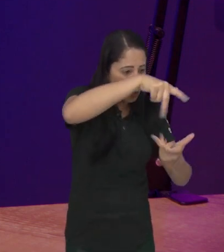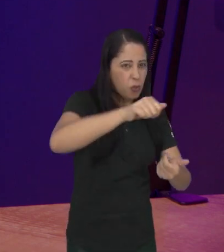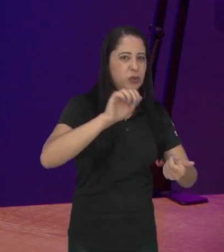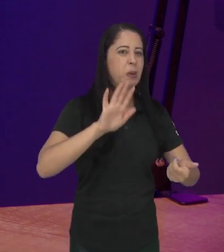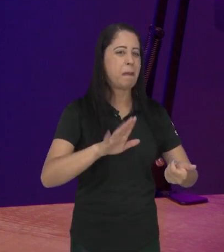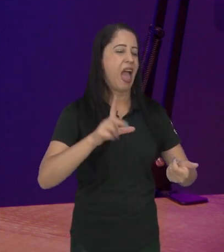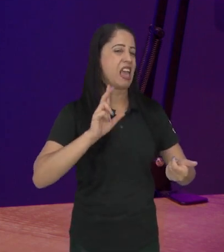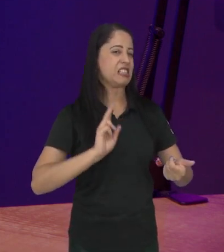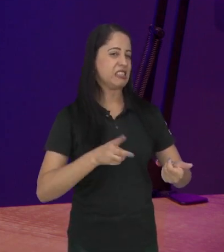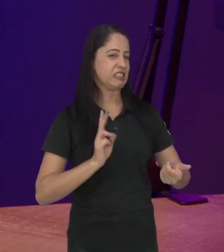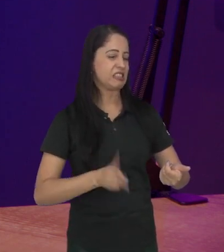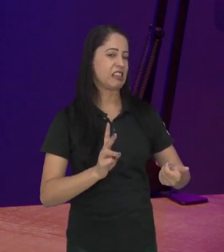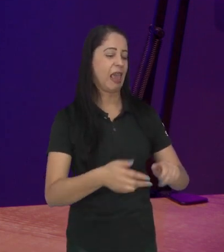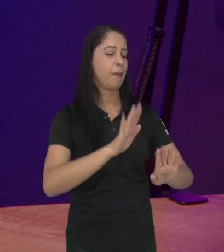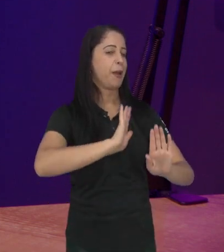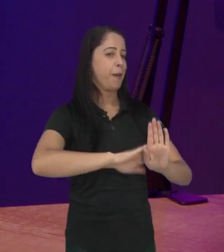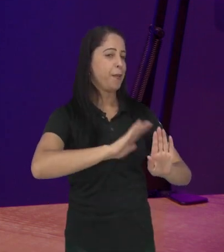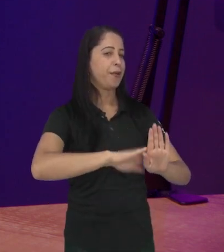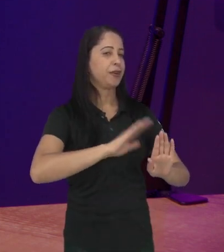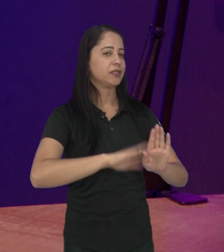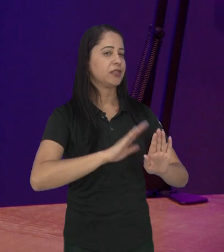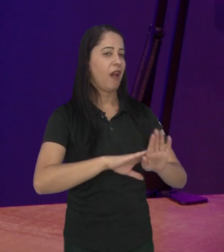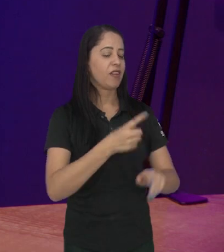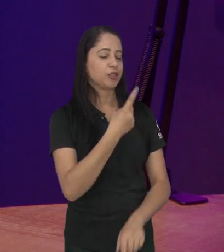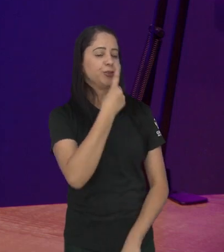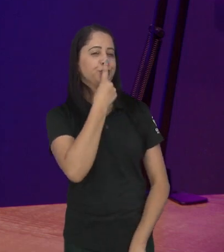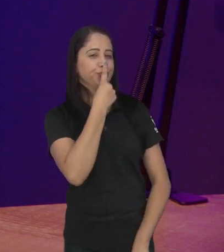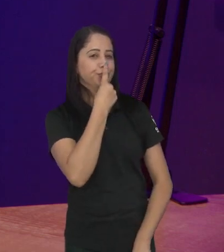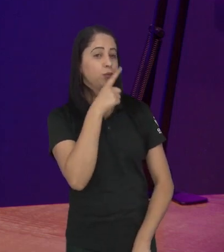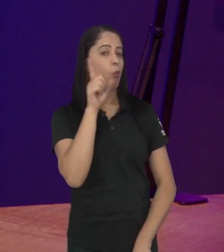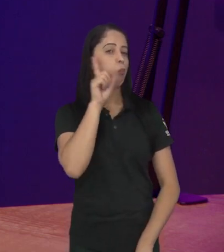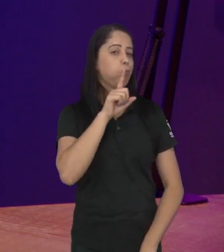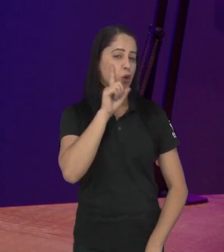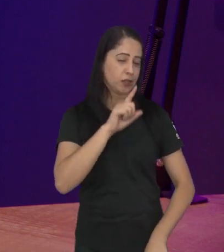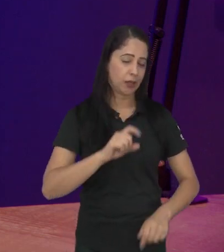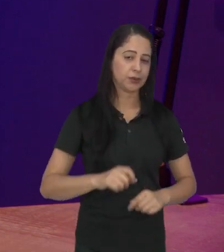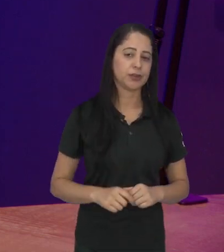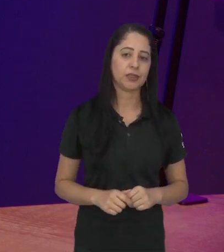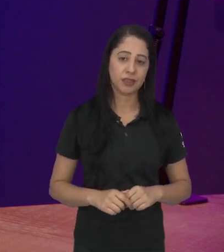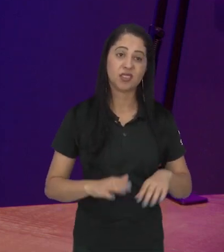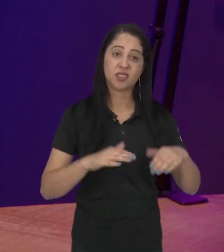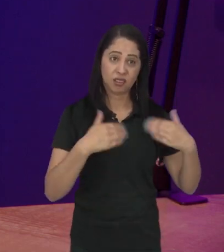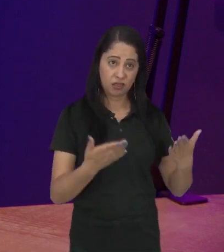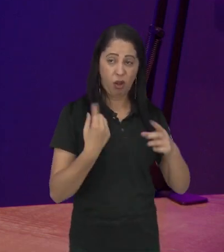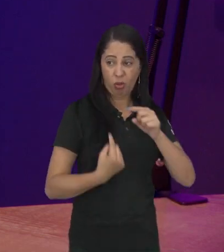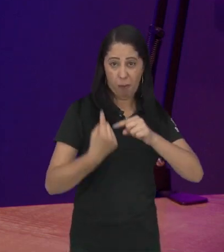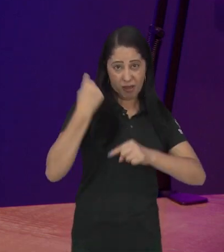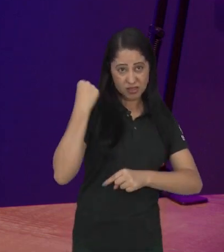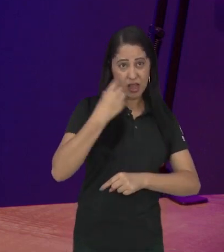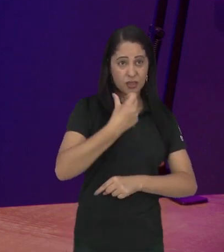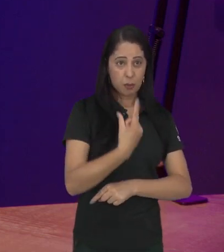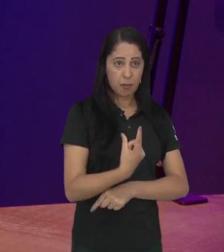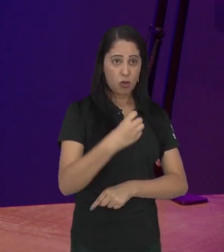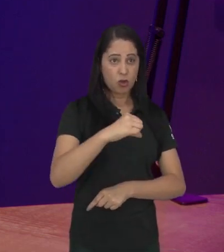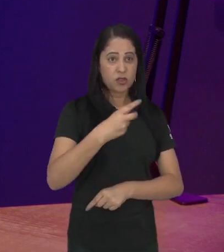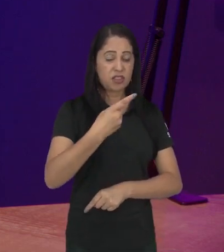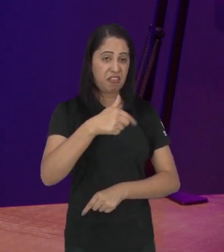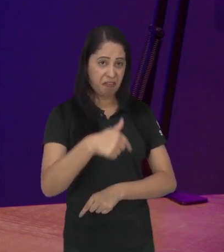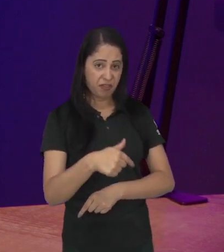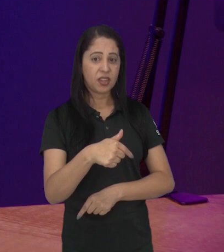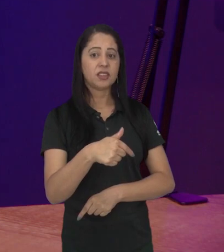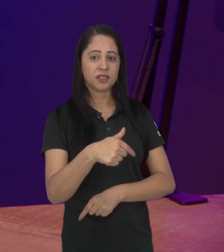uma premiação global, só que existe sim o favoritismo, e assim existe porque foi assim que ele foi criado. Então, na época,